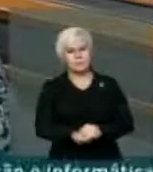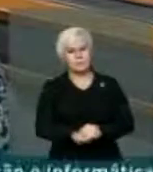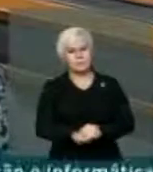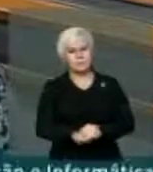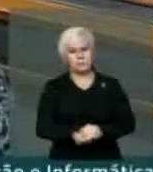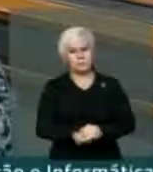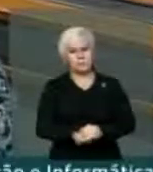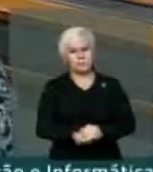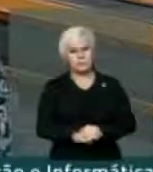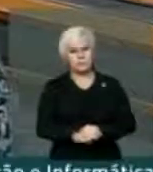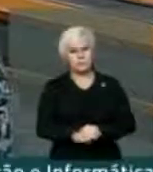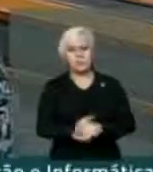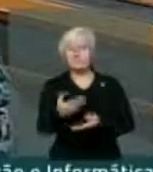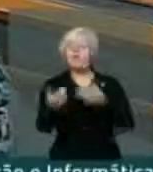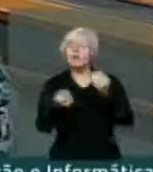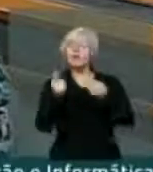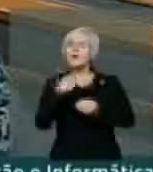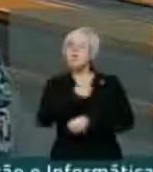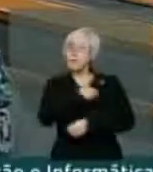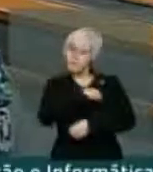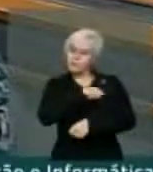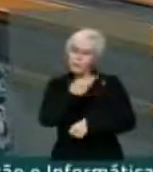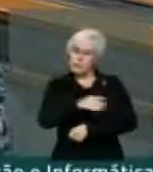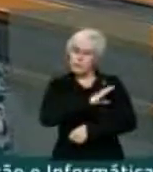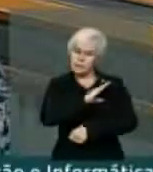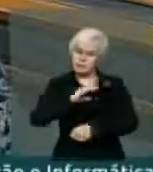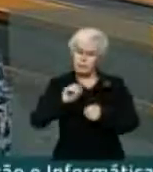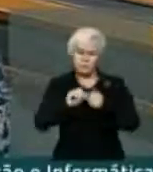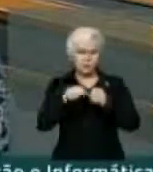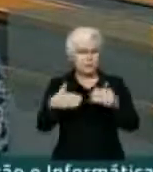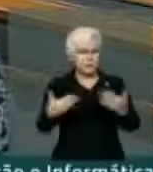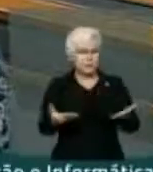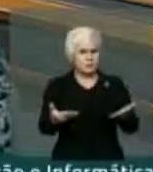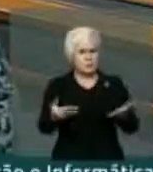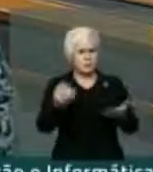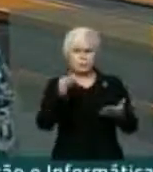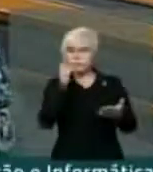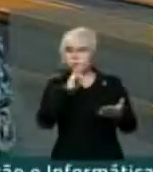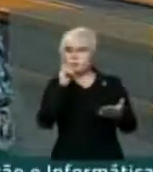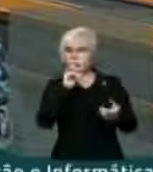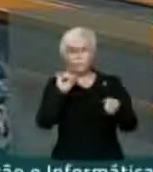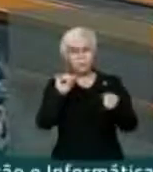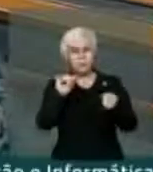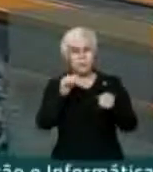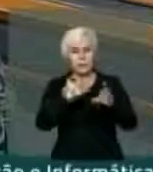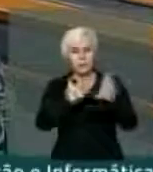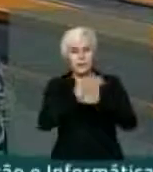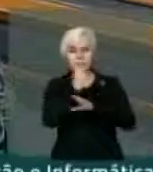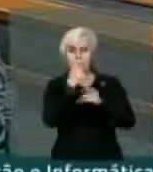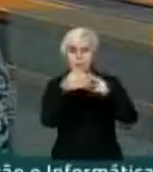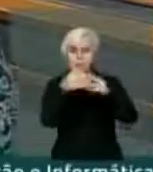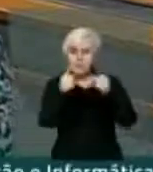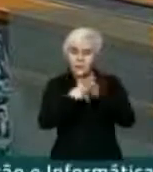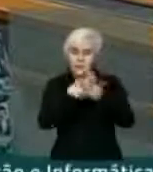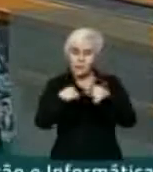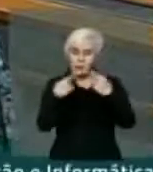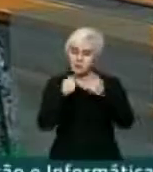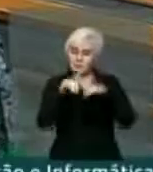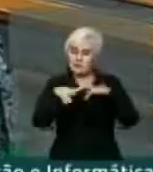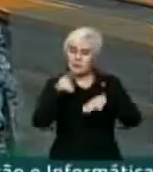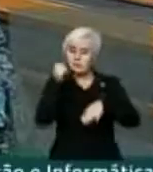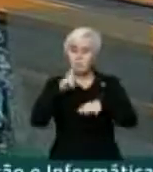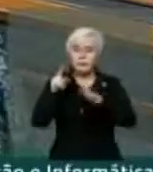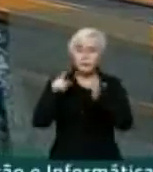Quer dizer, que fiscalização essa comissão exerce? Se sequer ela não consegue aprovar um requerimento de audiência pública